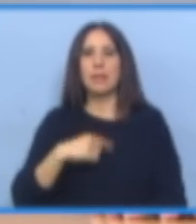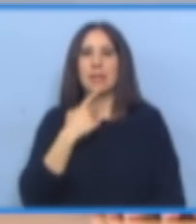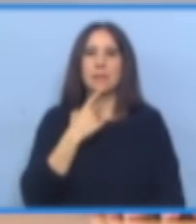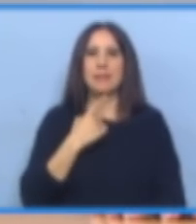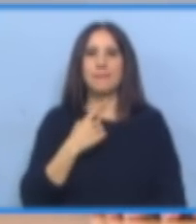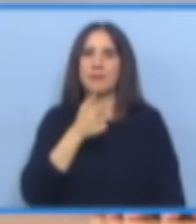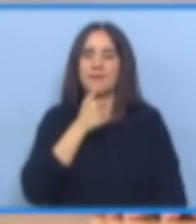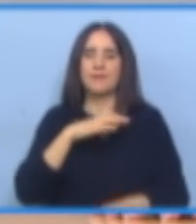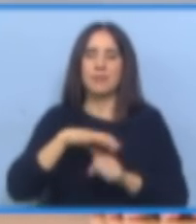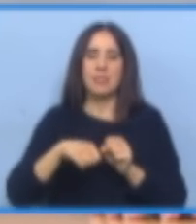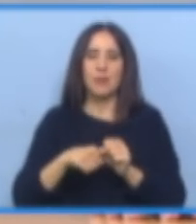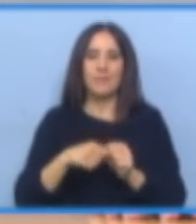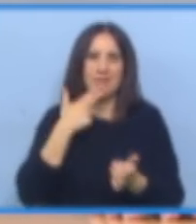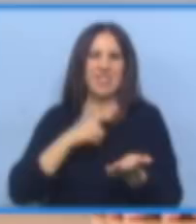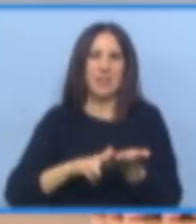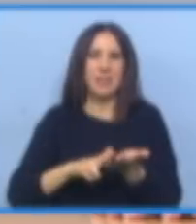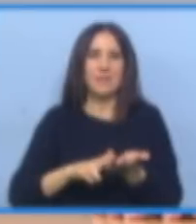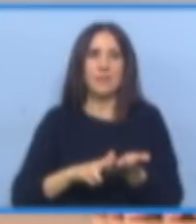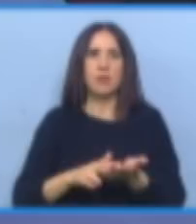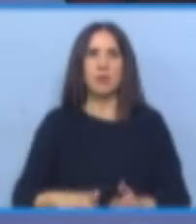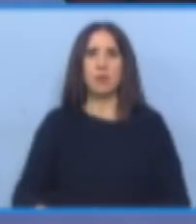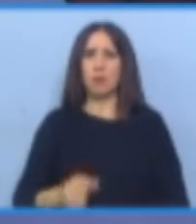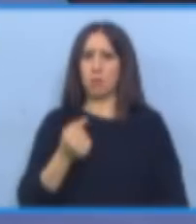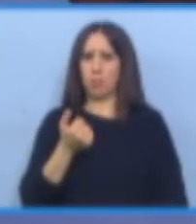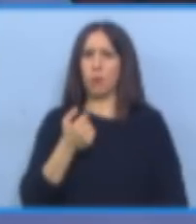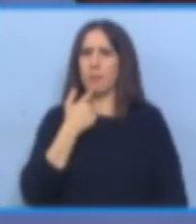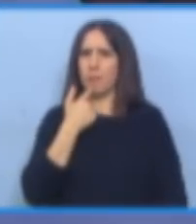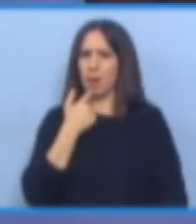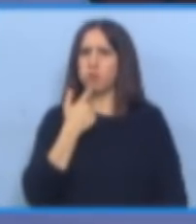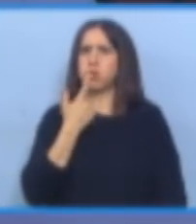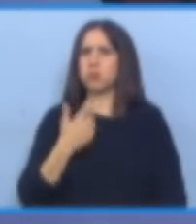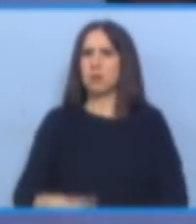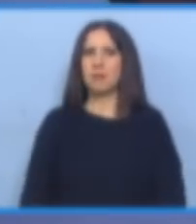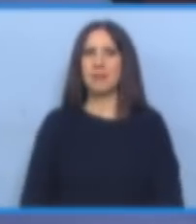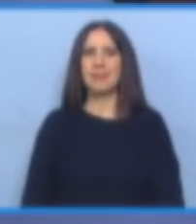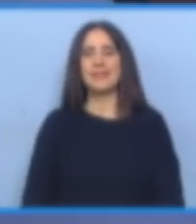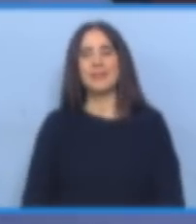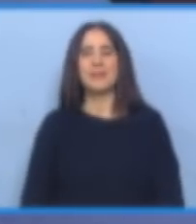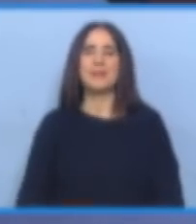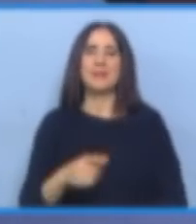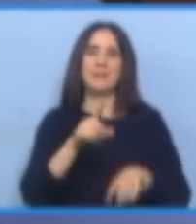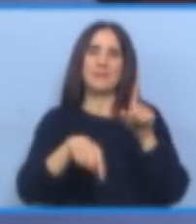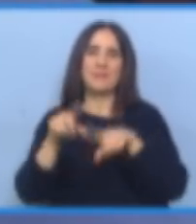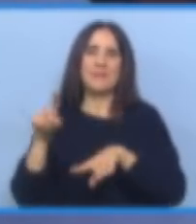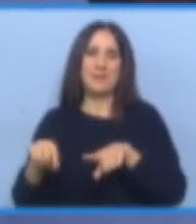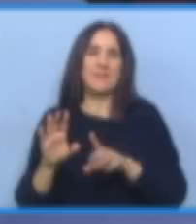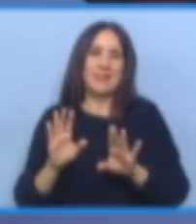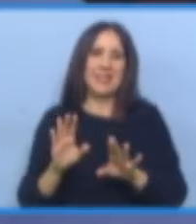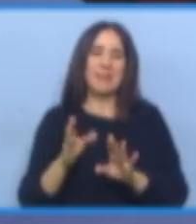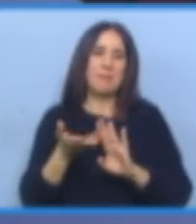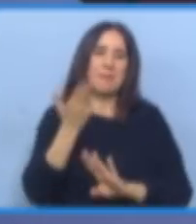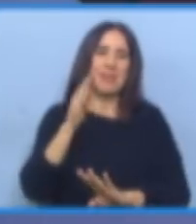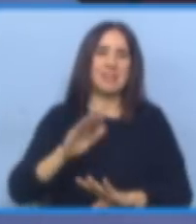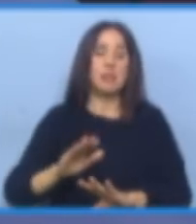também mercenários. Não, é verdade. Temos que... Um pouco é a favor. Uns mais do que outros. Agora, digamos, aqueles que